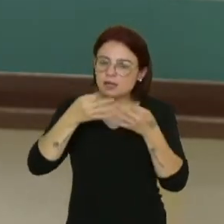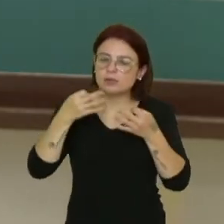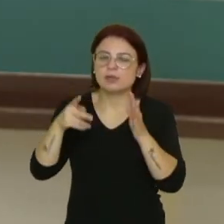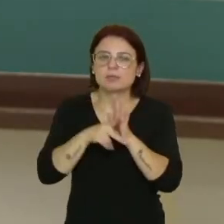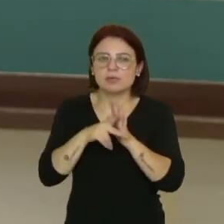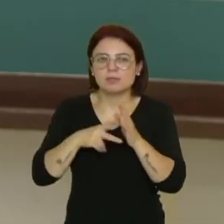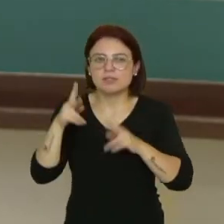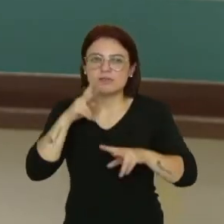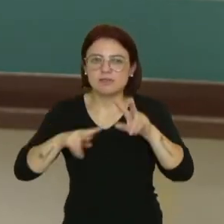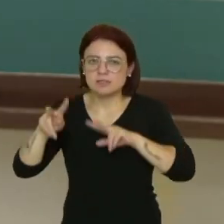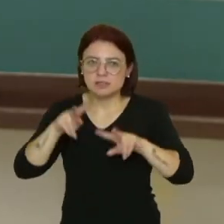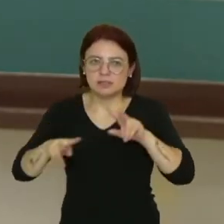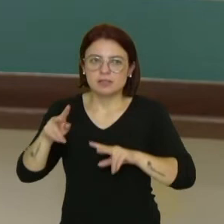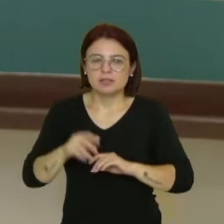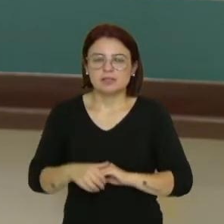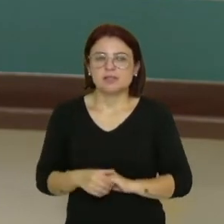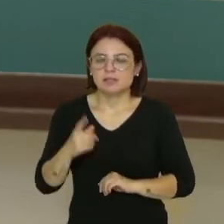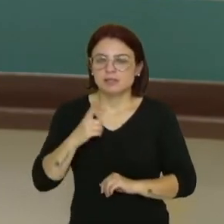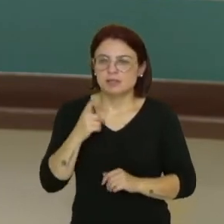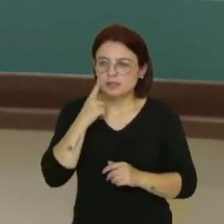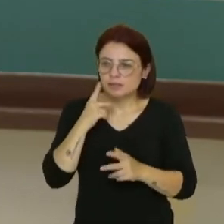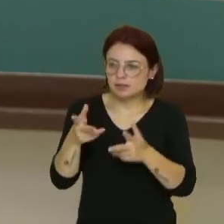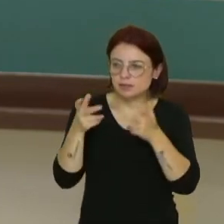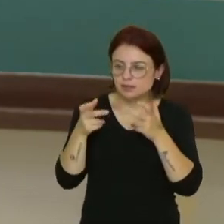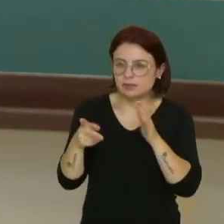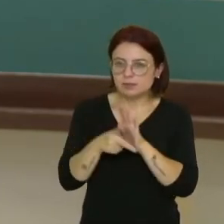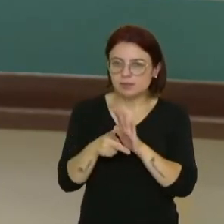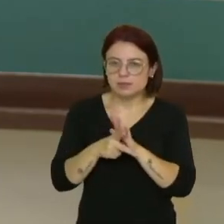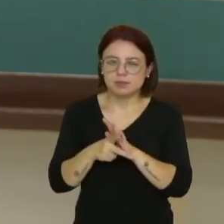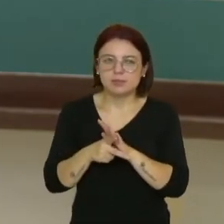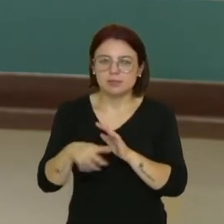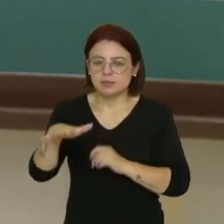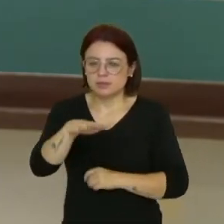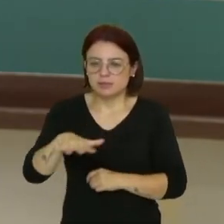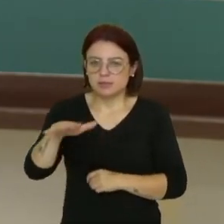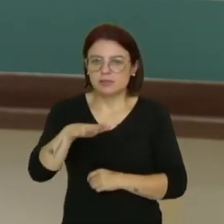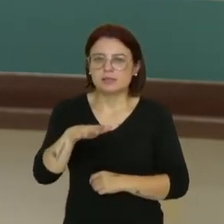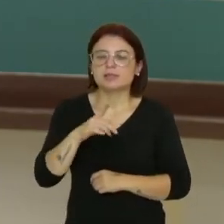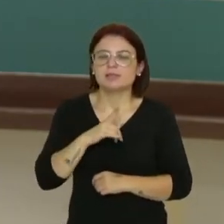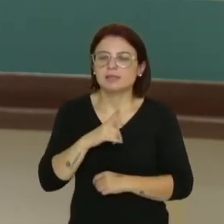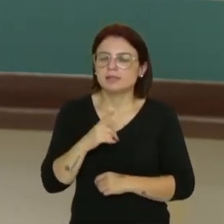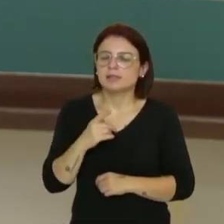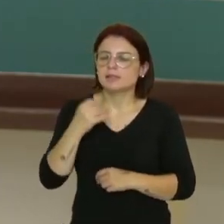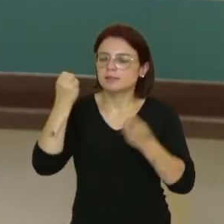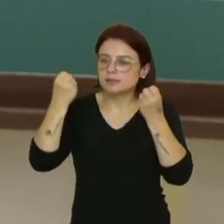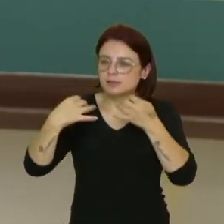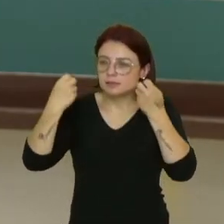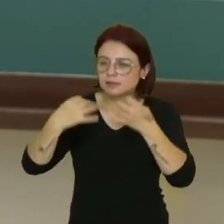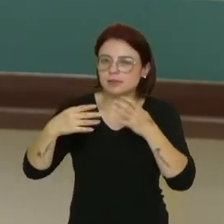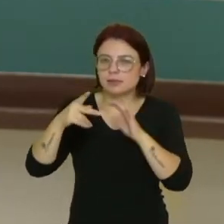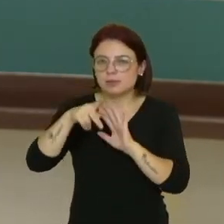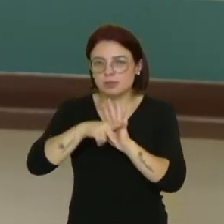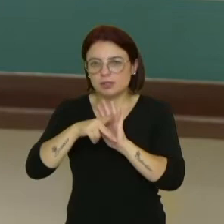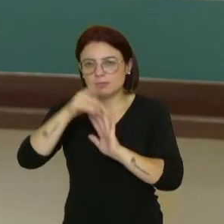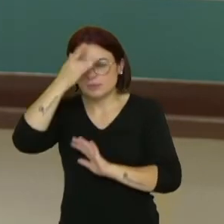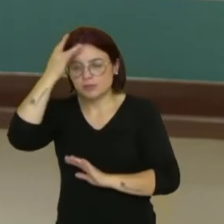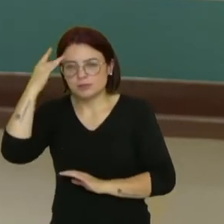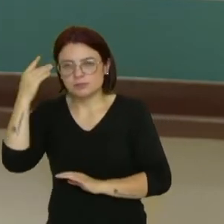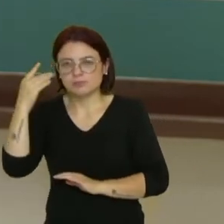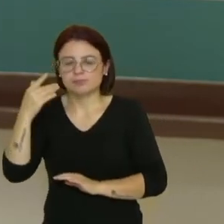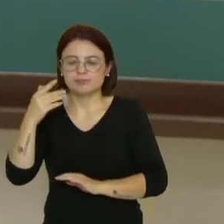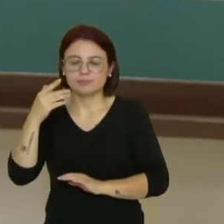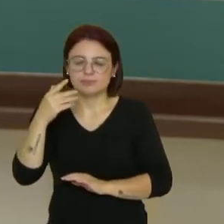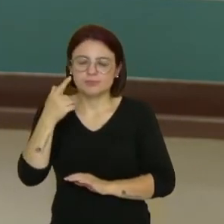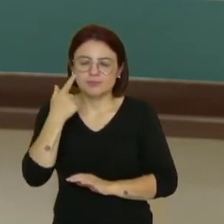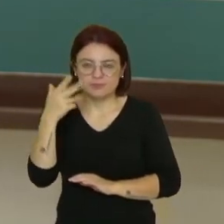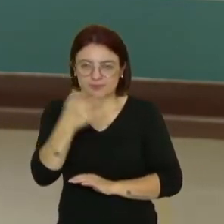futebol, observa o que acontece ali no campo de jogo e vai relatando para o seu ouvinte ou telespectador,